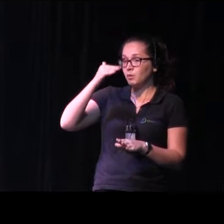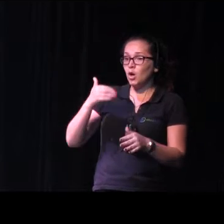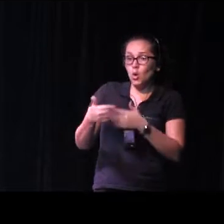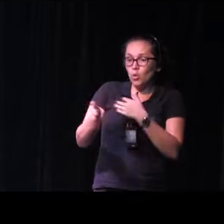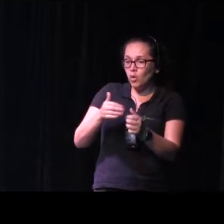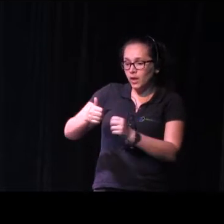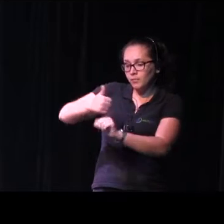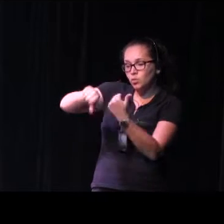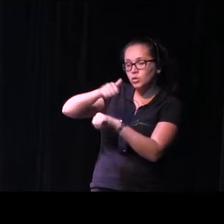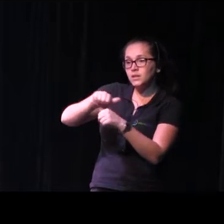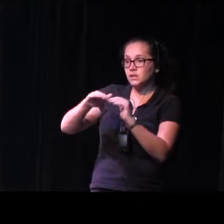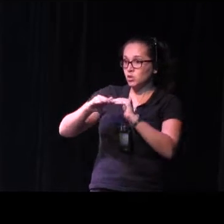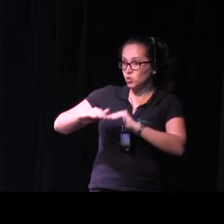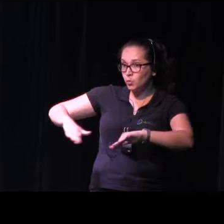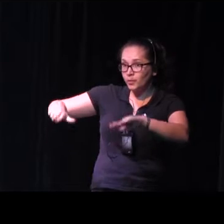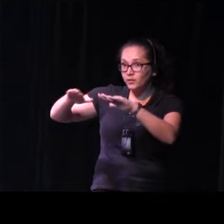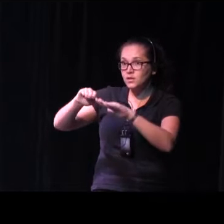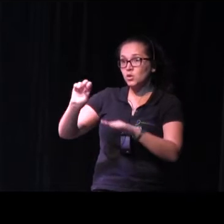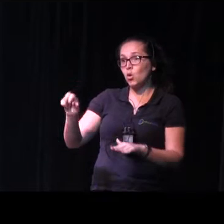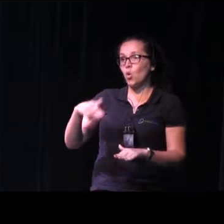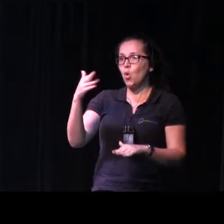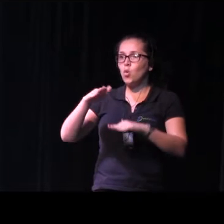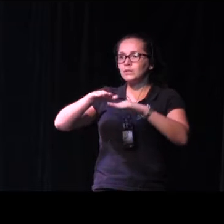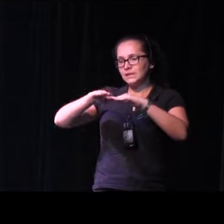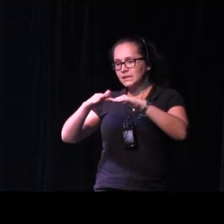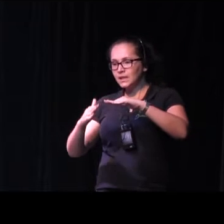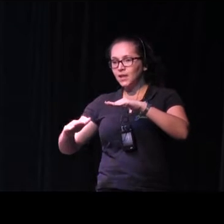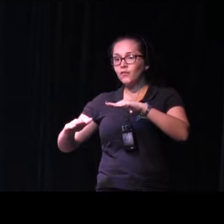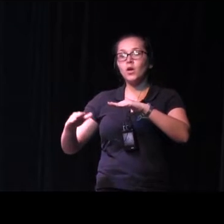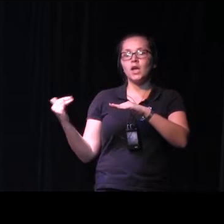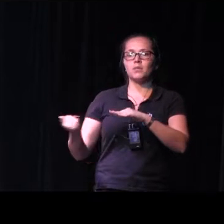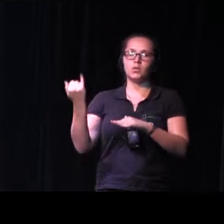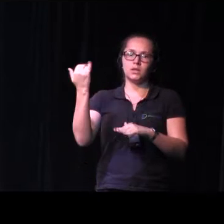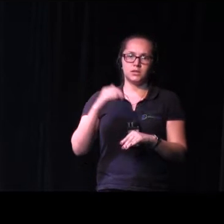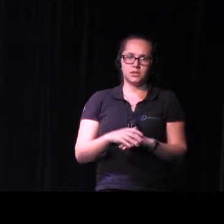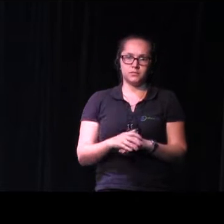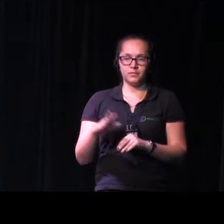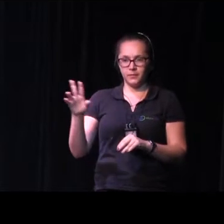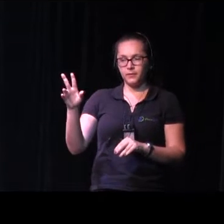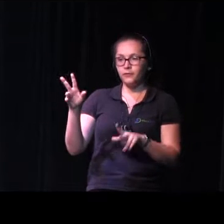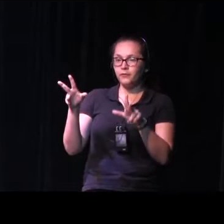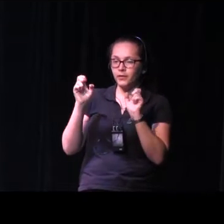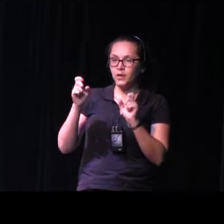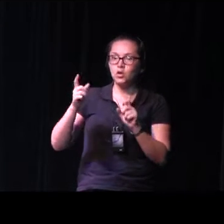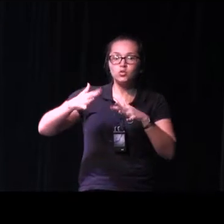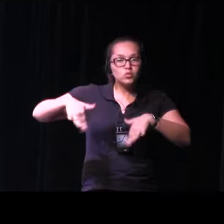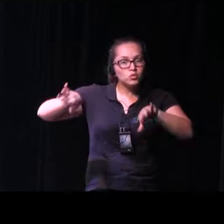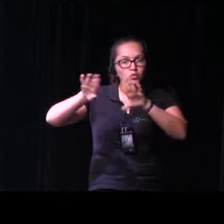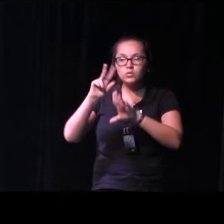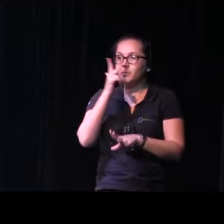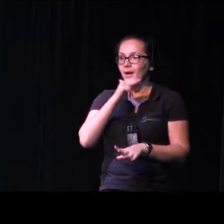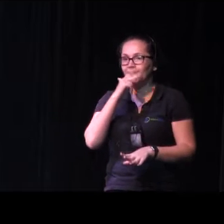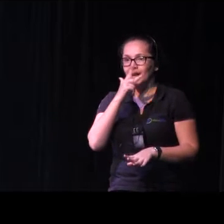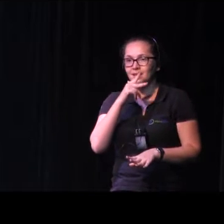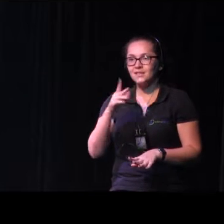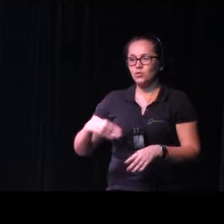E entender que qualquer mudança de superfície ou desnível é fundamental. Vejam